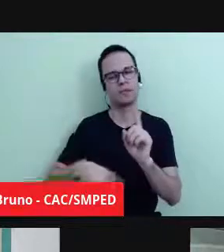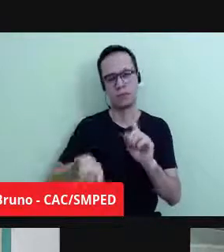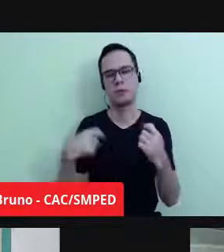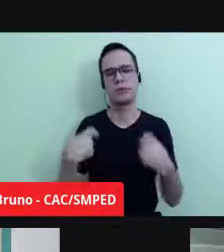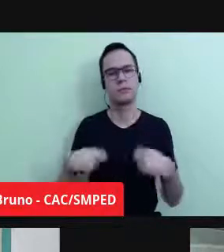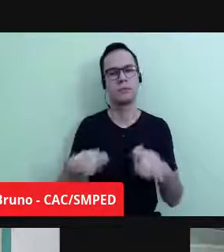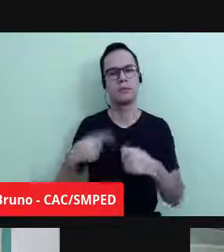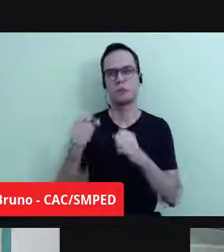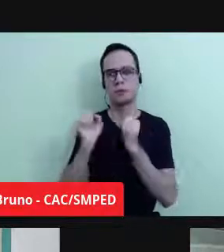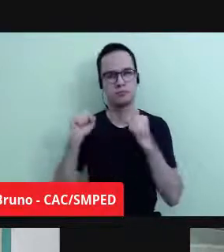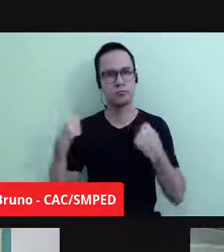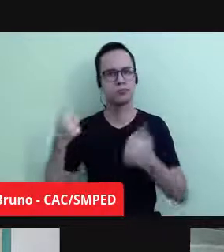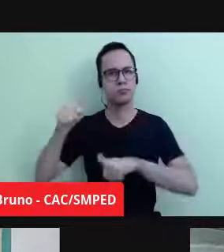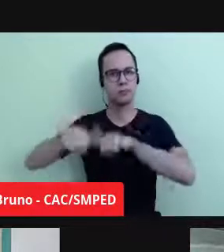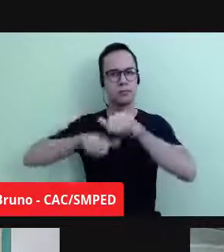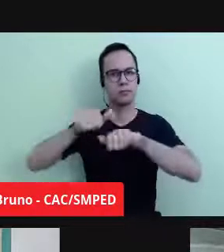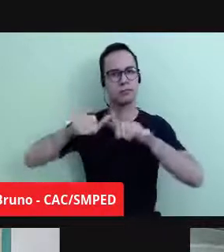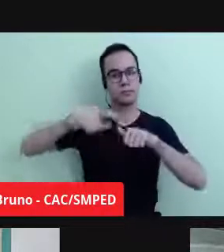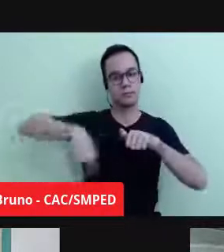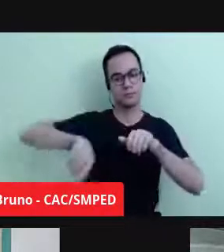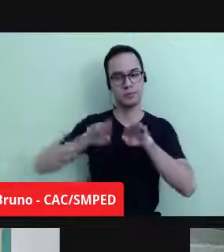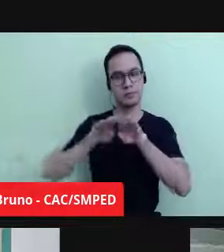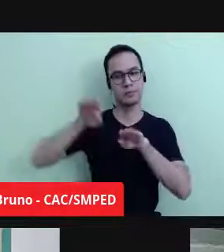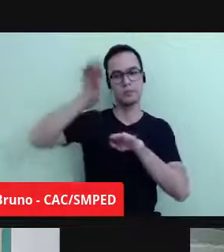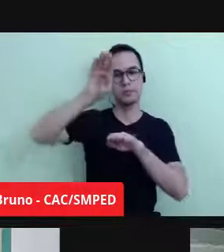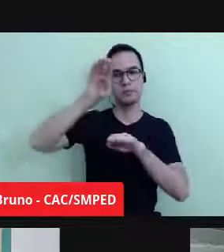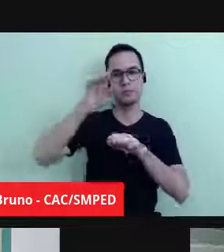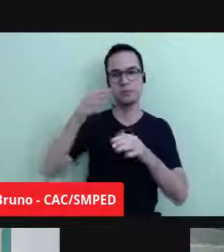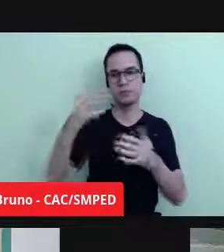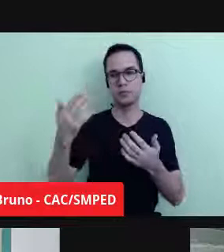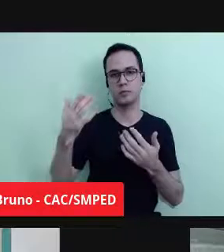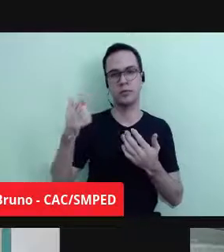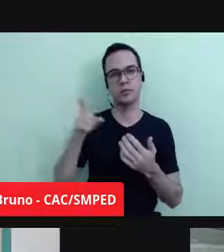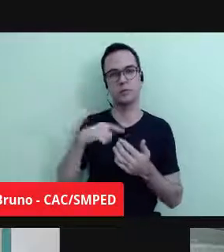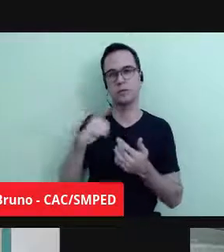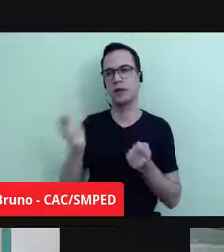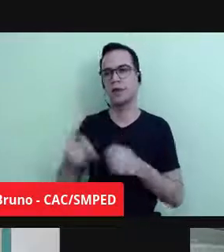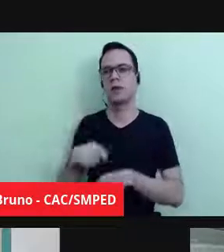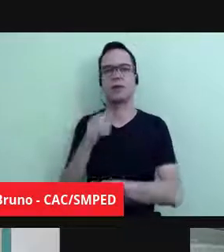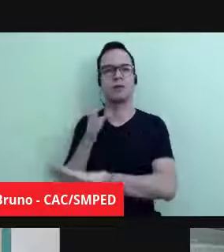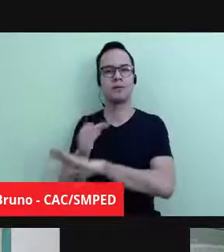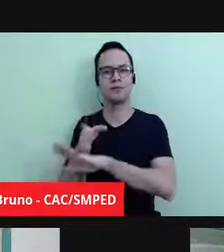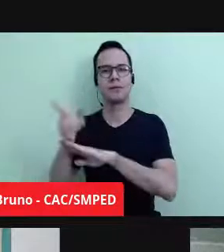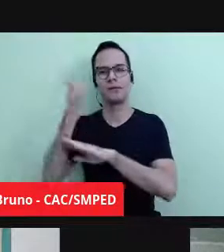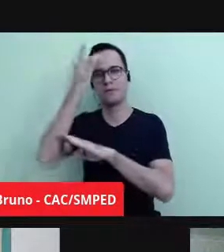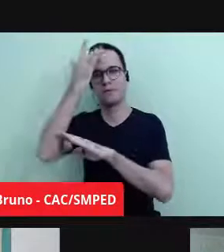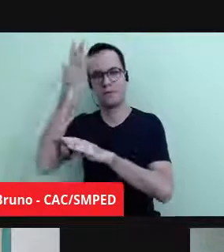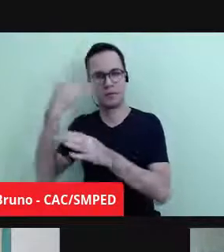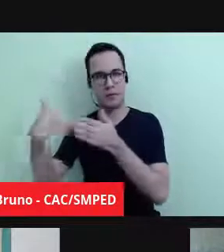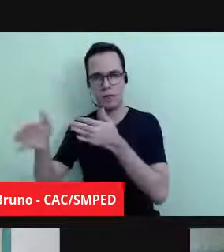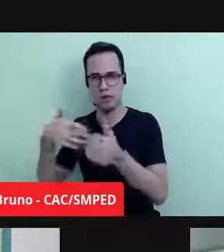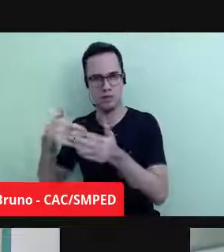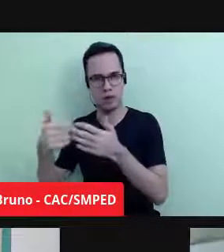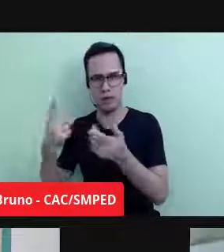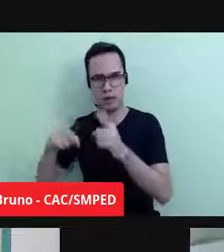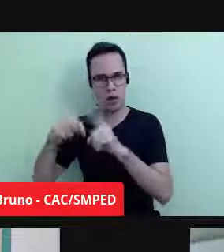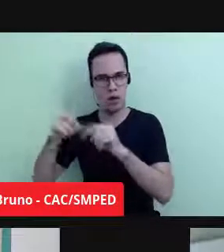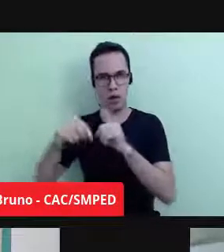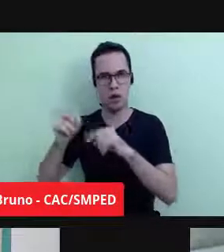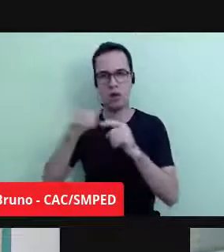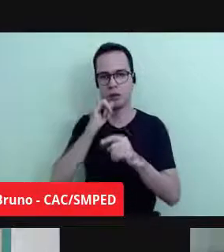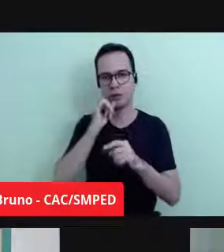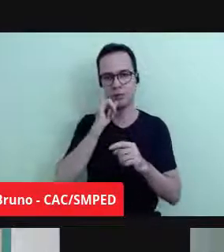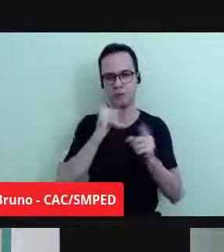né? A gente que tem privilégio de poder ter acesso facilmente a qualquer coisa, a, no meu caso,